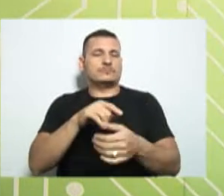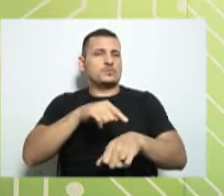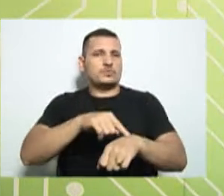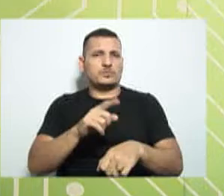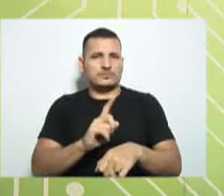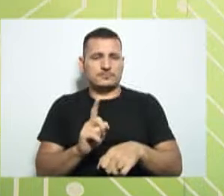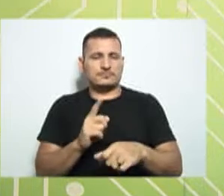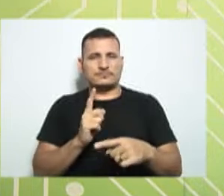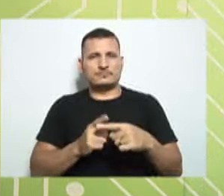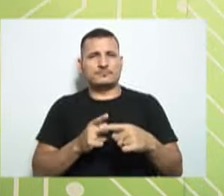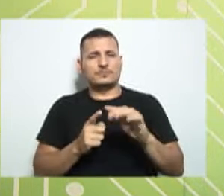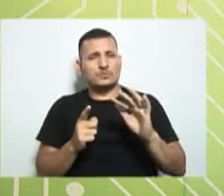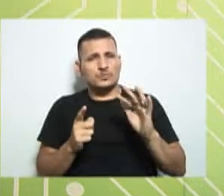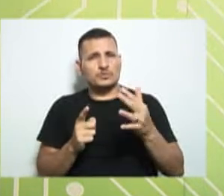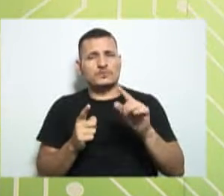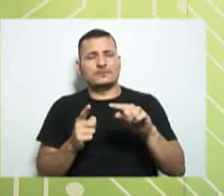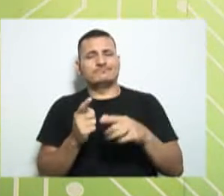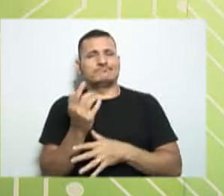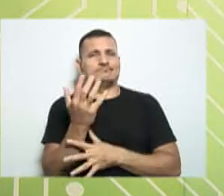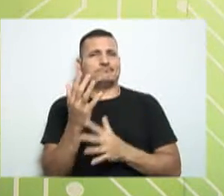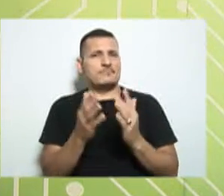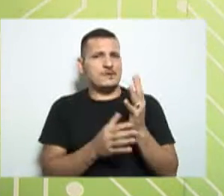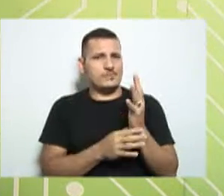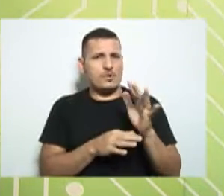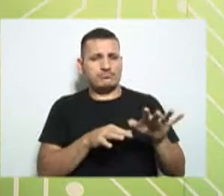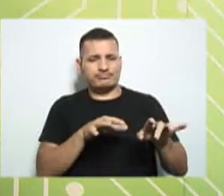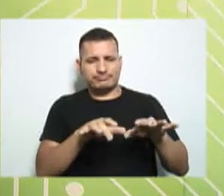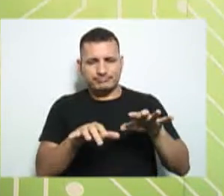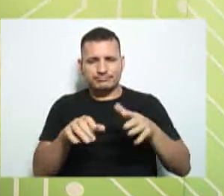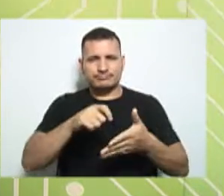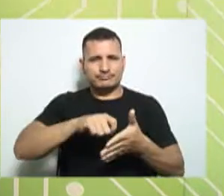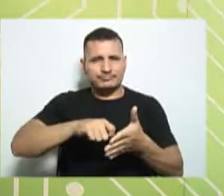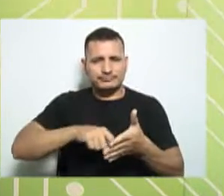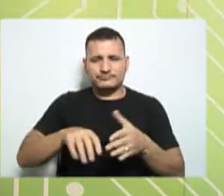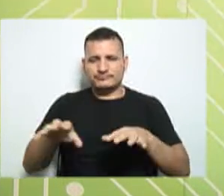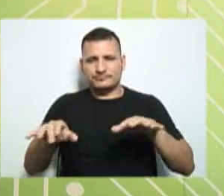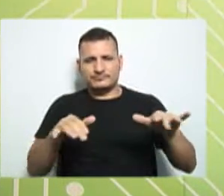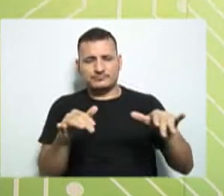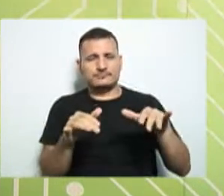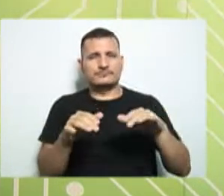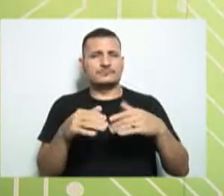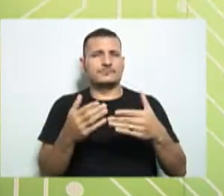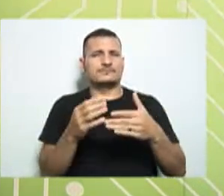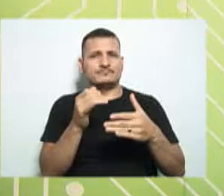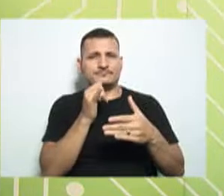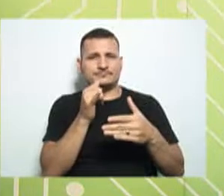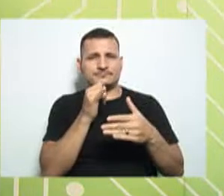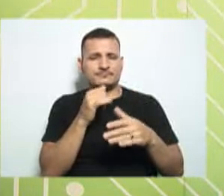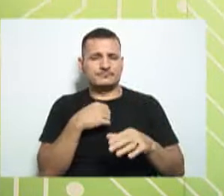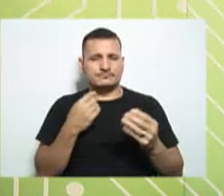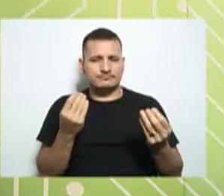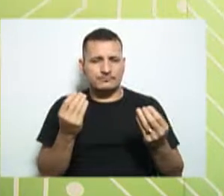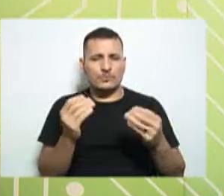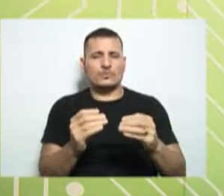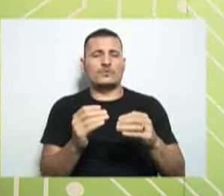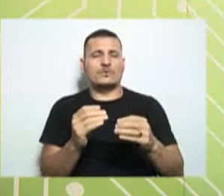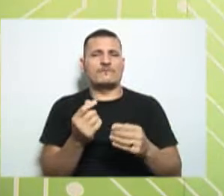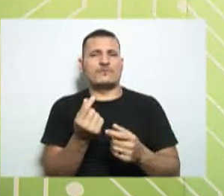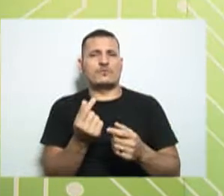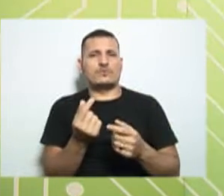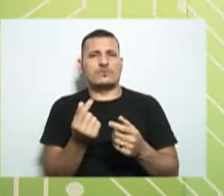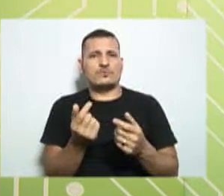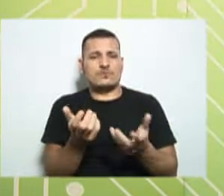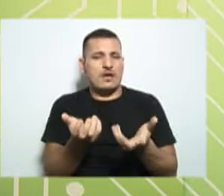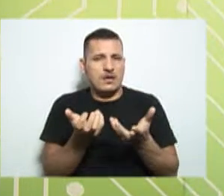é feito manualmente. Então, não tem como eu destacar um preço no momento que eu quero, porque eu preciso fazer todo